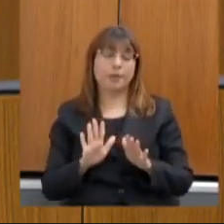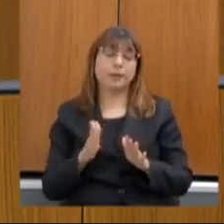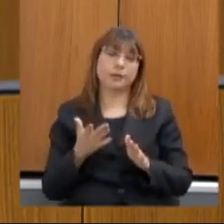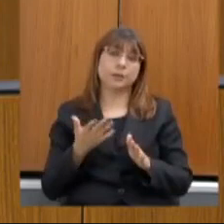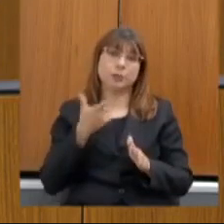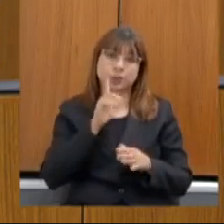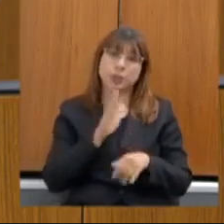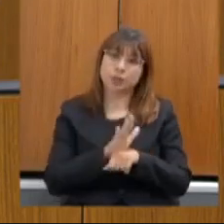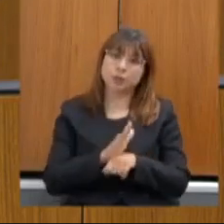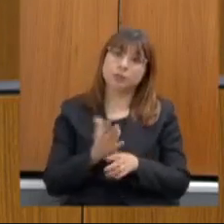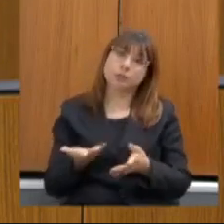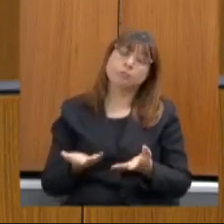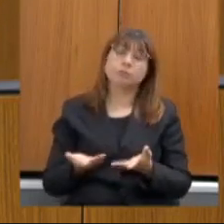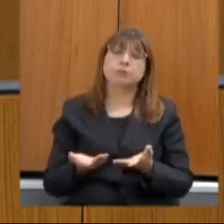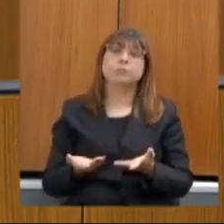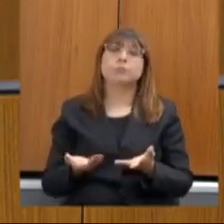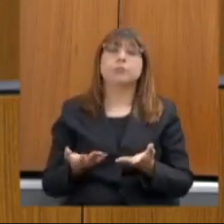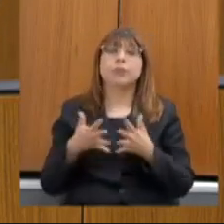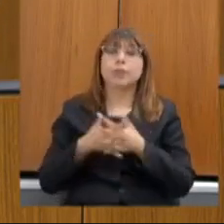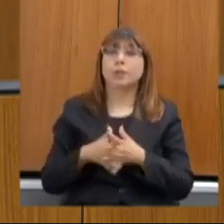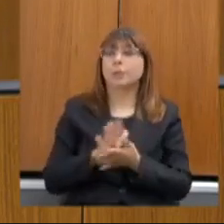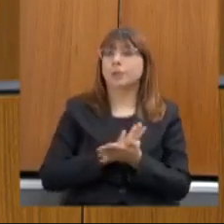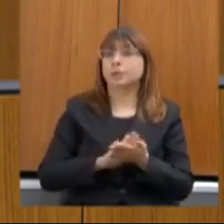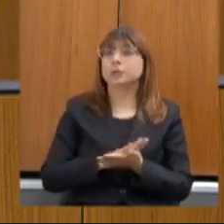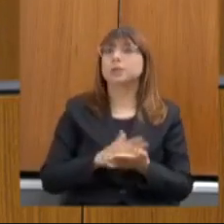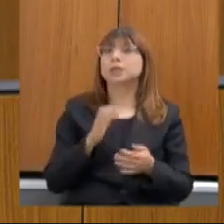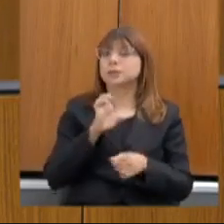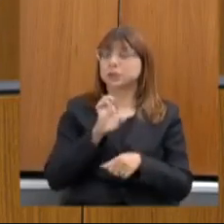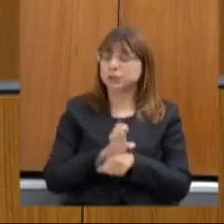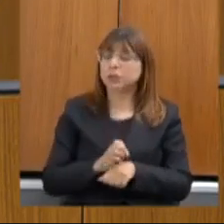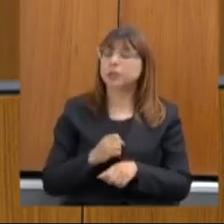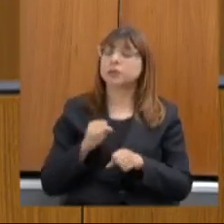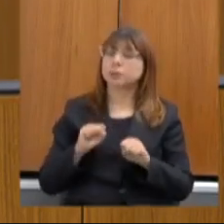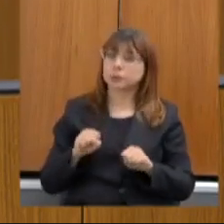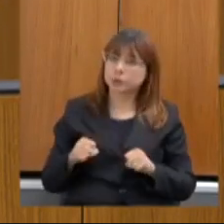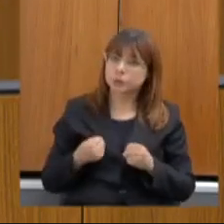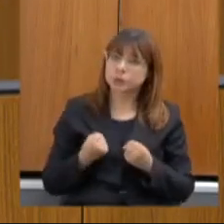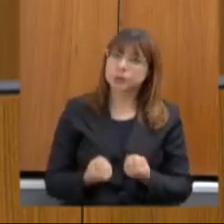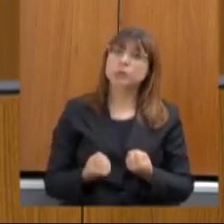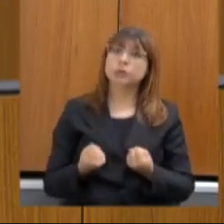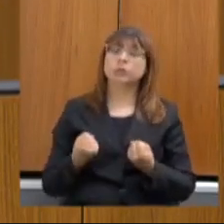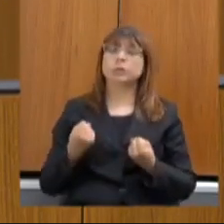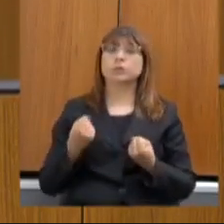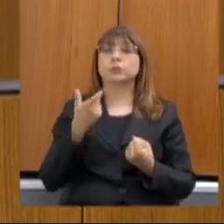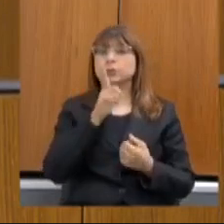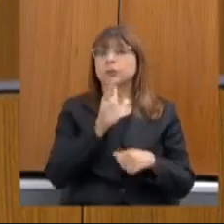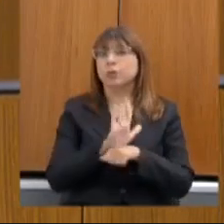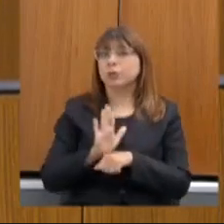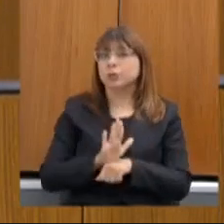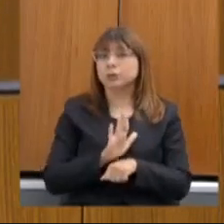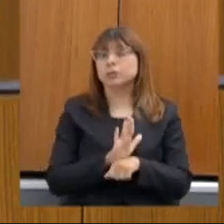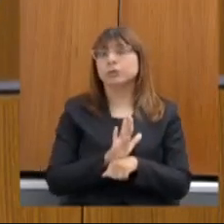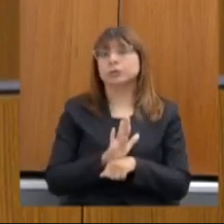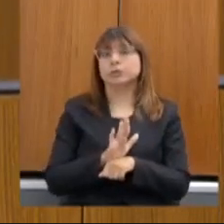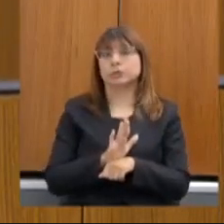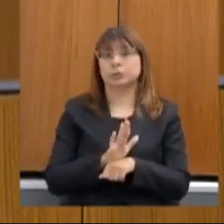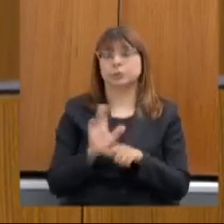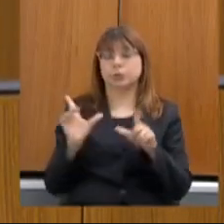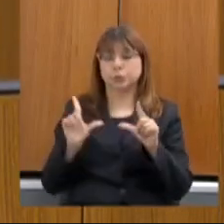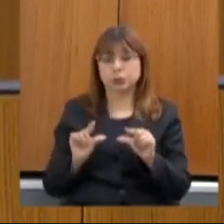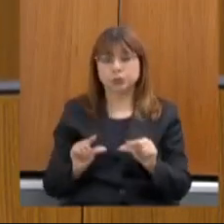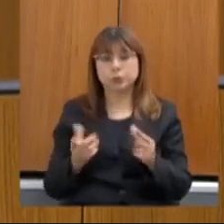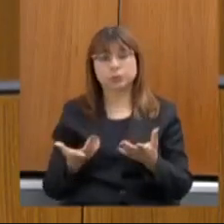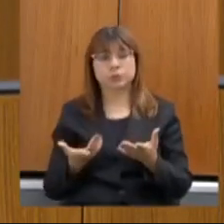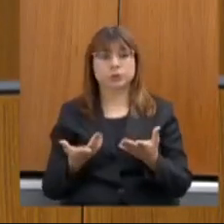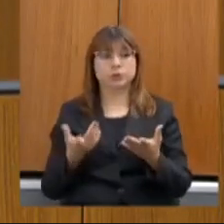na prática mas pelo contrário mas só não atrapalha não está fazendo tudo para ajudar para encurtar caminhos